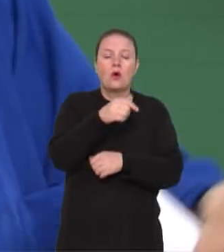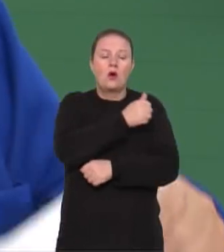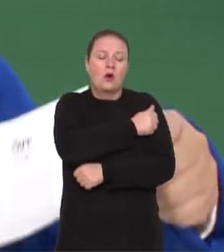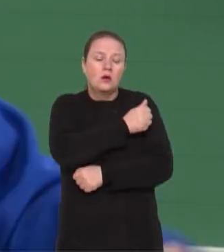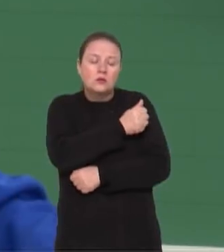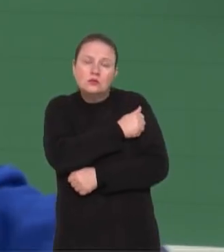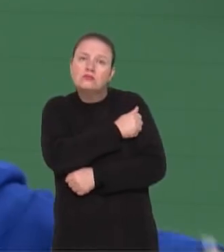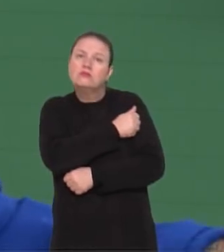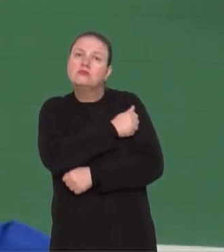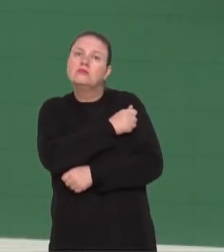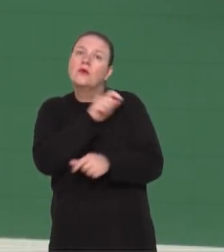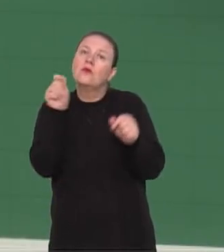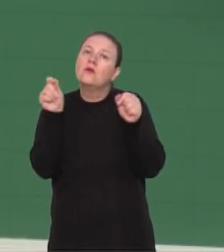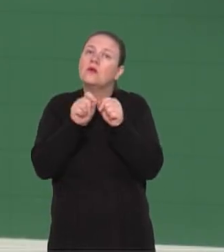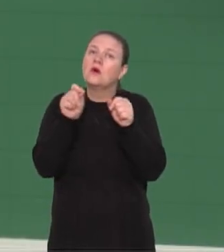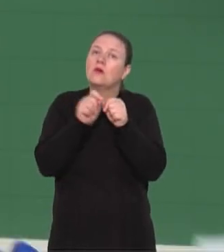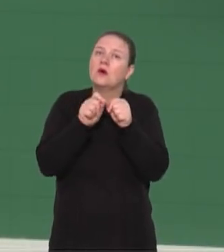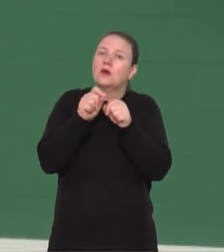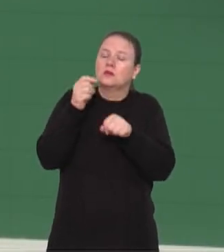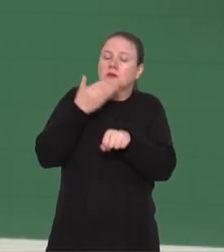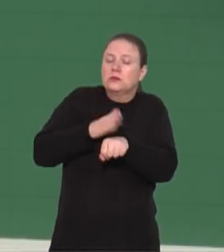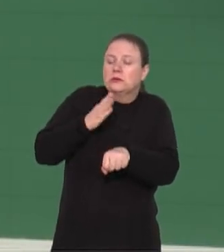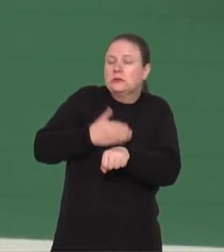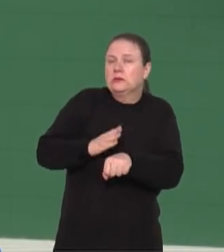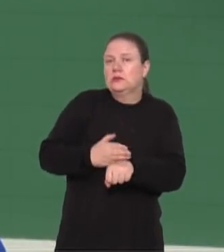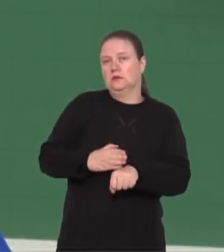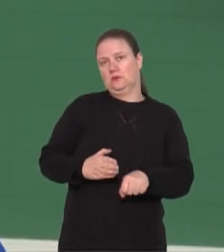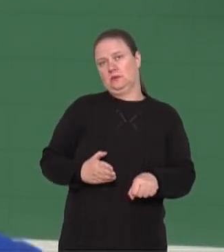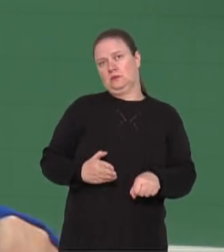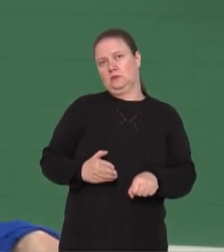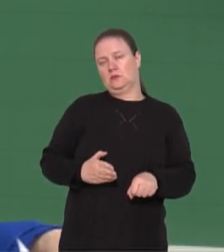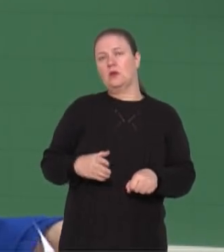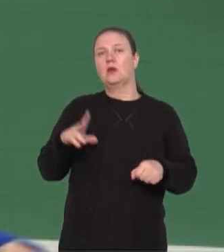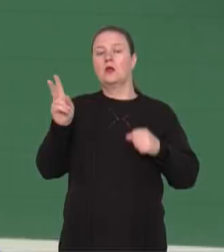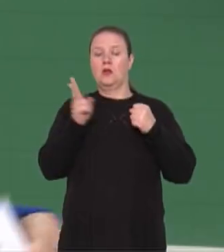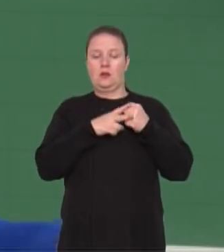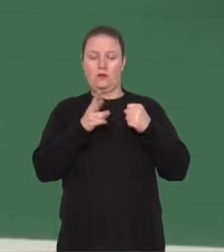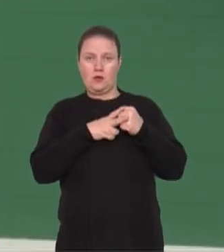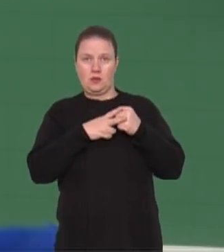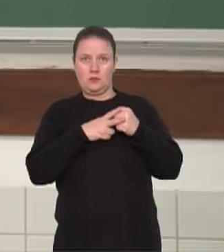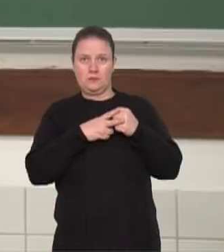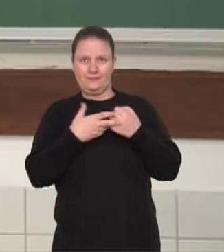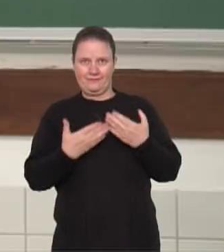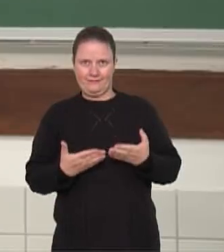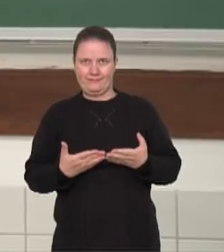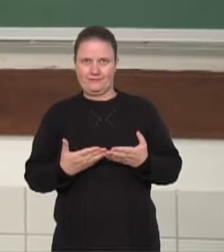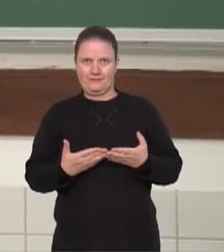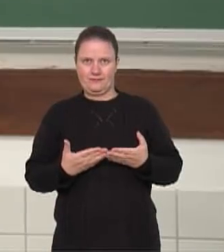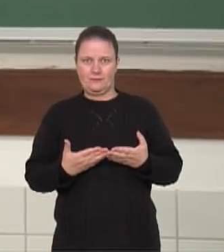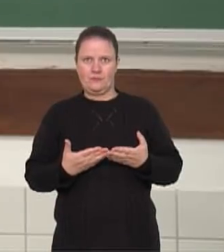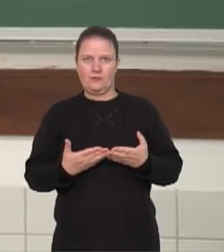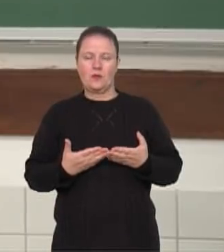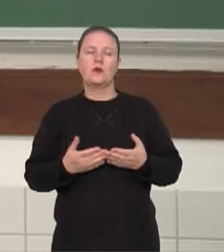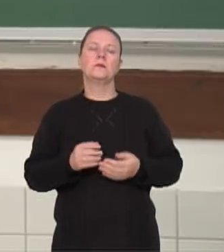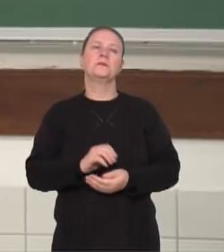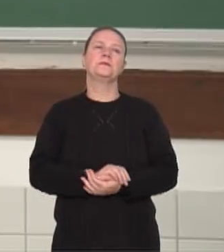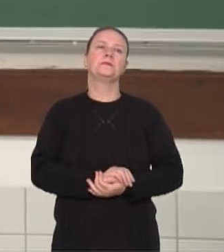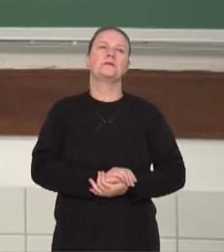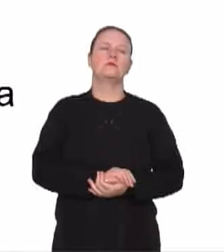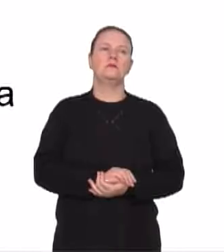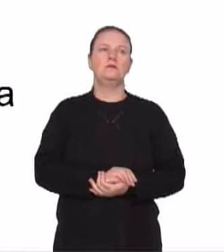exercícios. Fazer é uma oração, é também um verbo, né? Então, lembrando que na língua portuguesa, oração e verbo são sinônimos, certo?